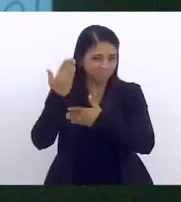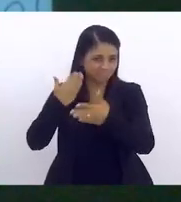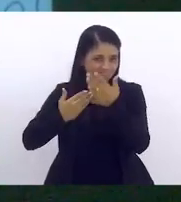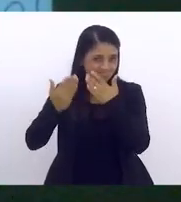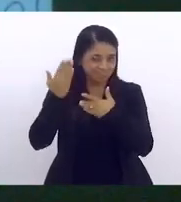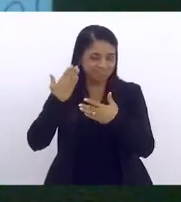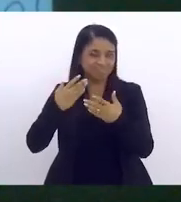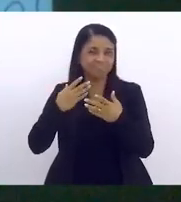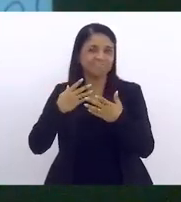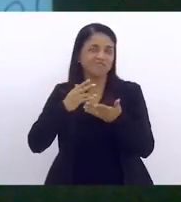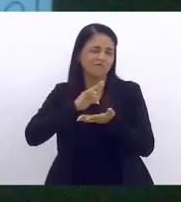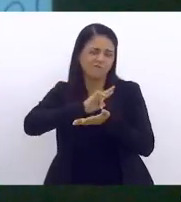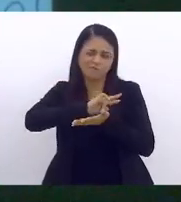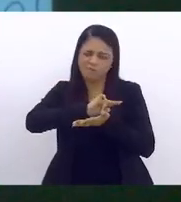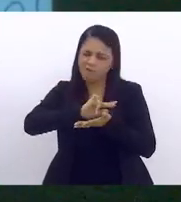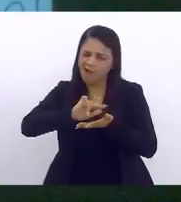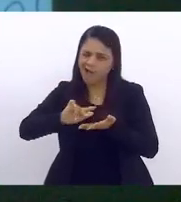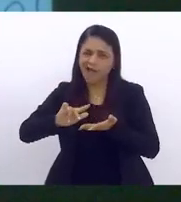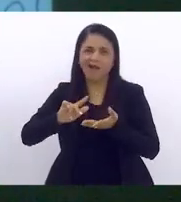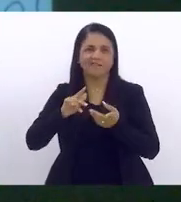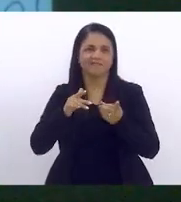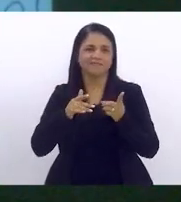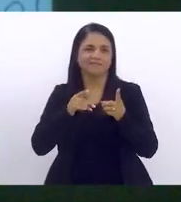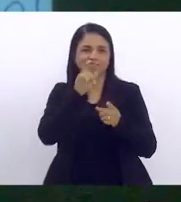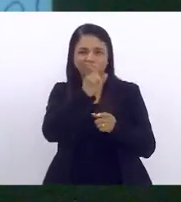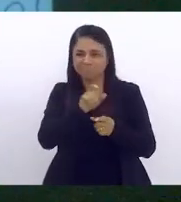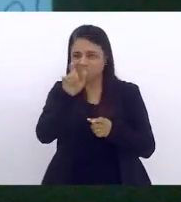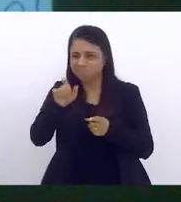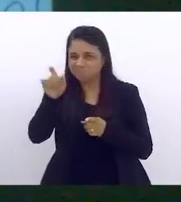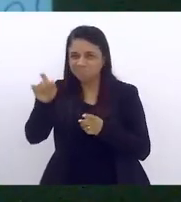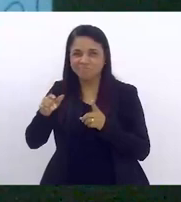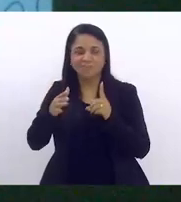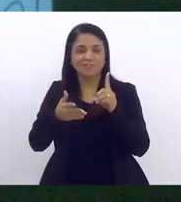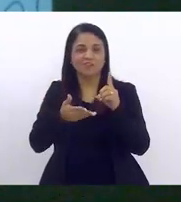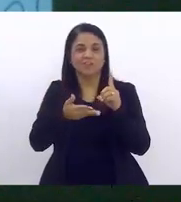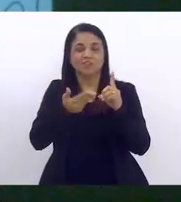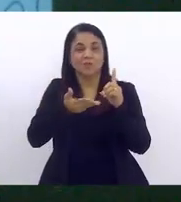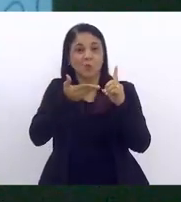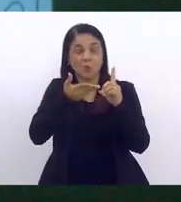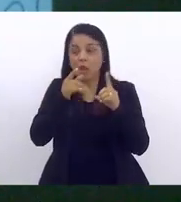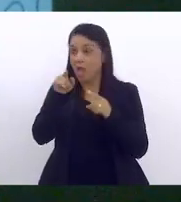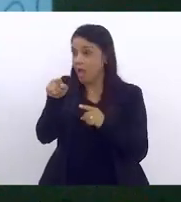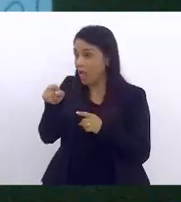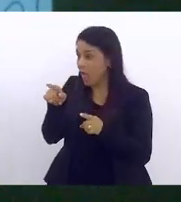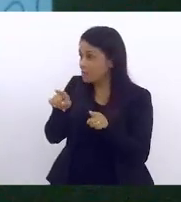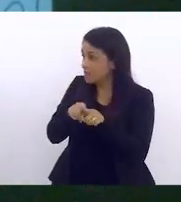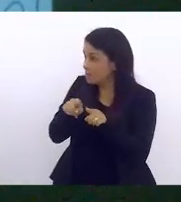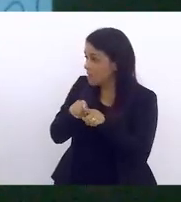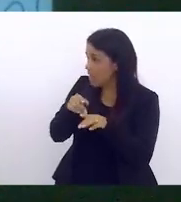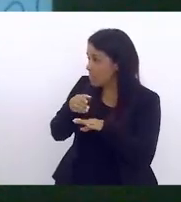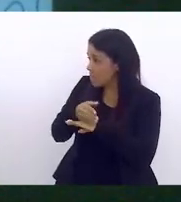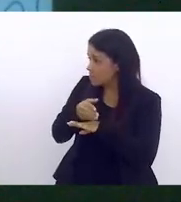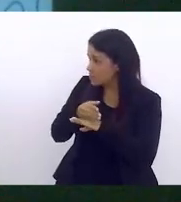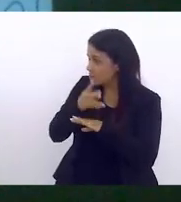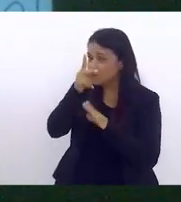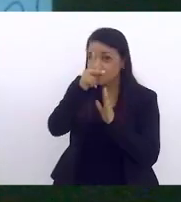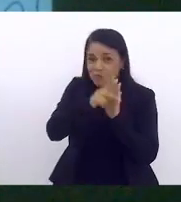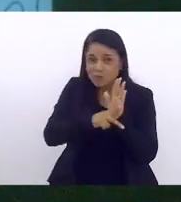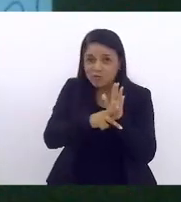muitas doulas por esse projeto. Eu estava olhando, tinha doulas que eu olhava assim, gente, fulana também participou do